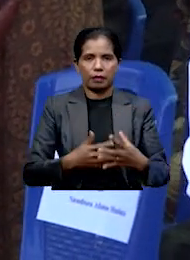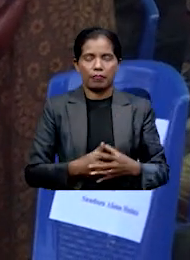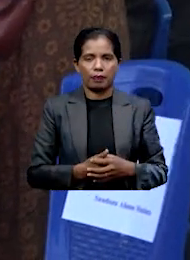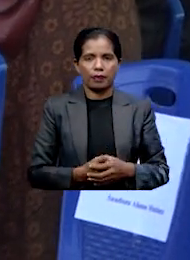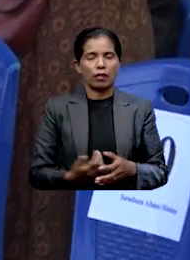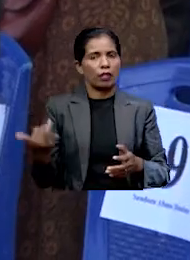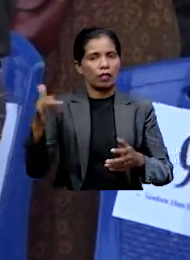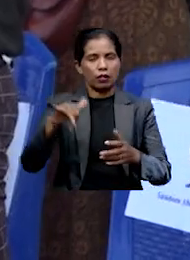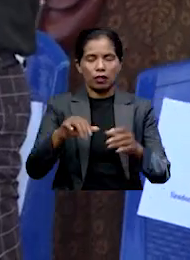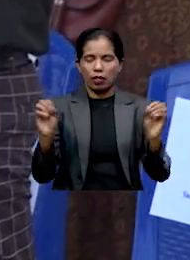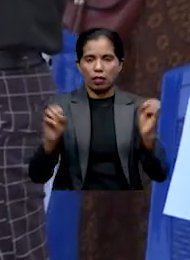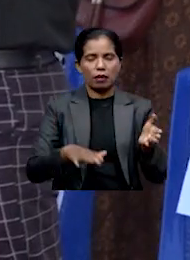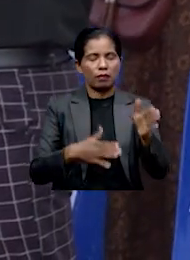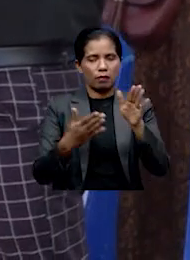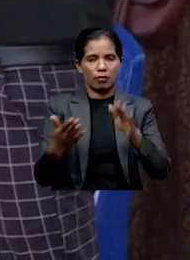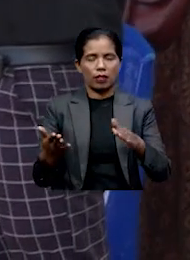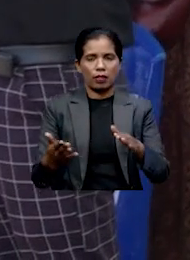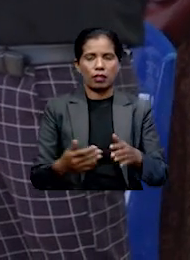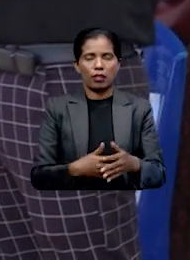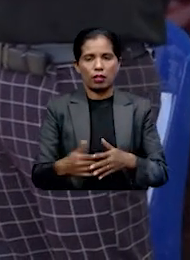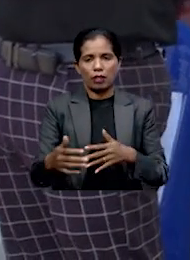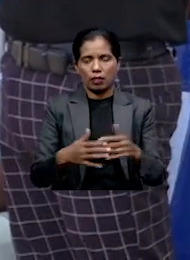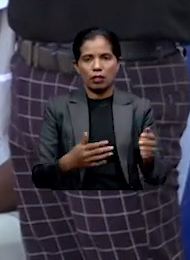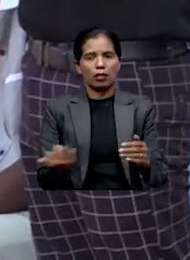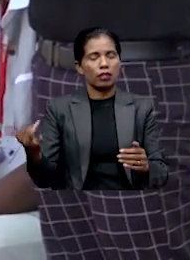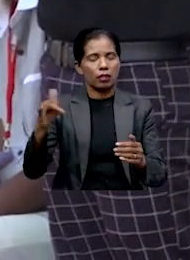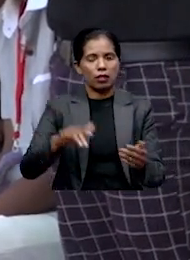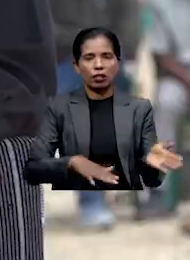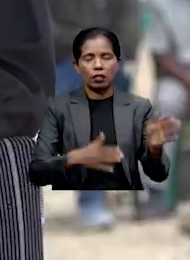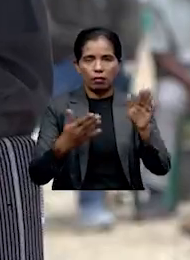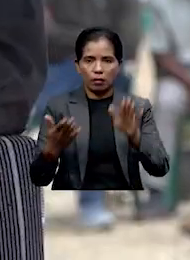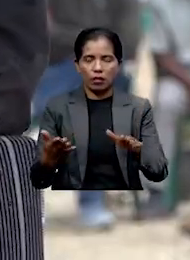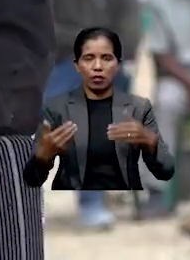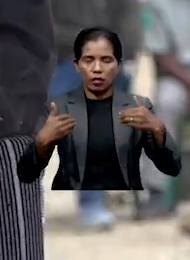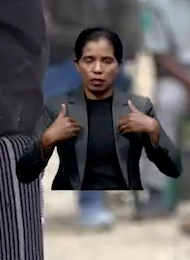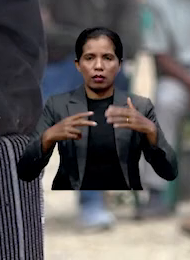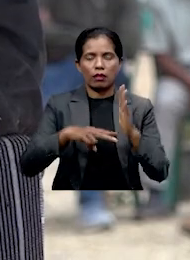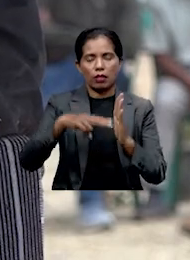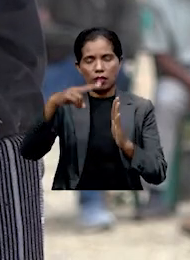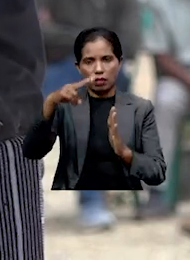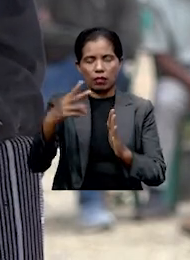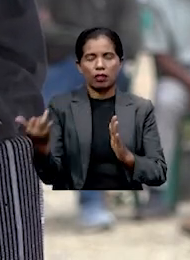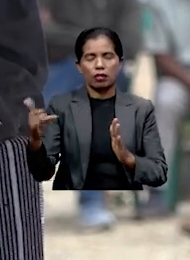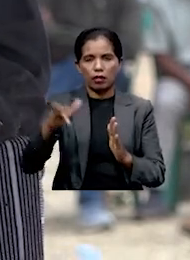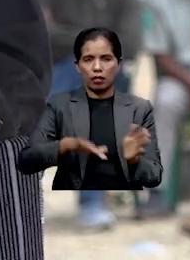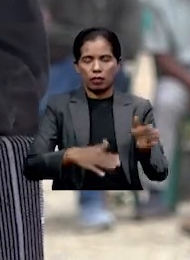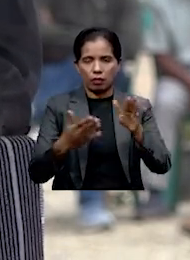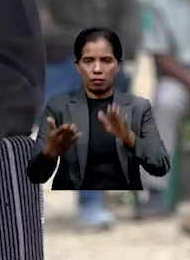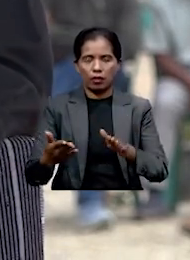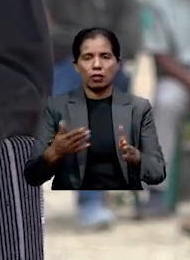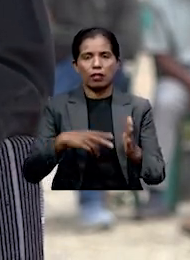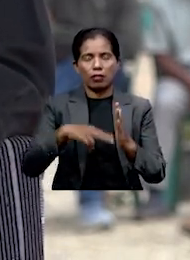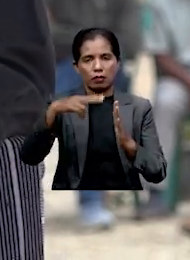Sira lamati sabati. Sira lamati ia fule. Sira lamati toran. Anesa